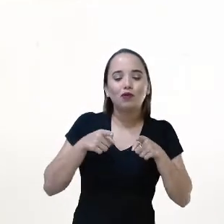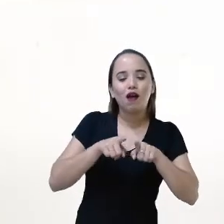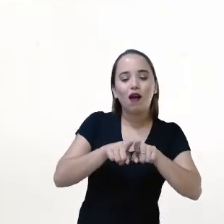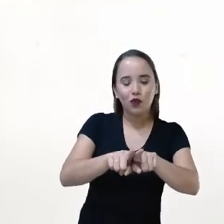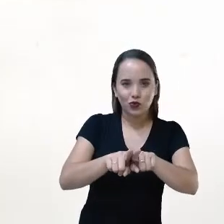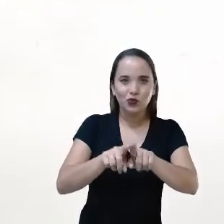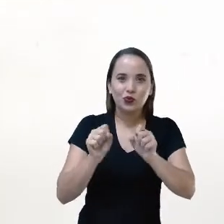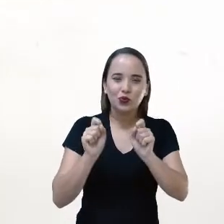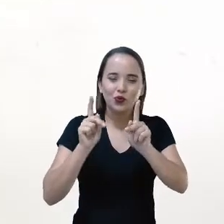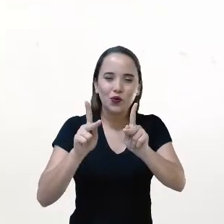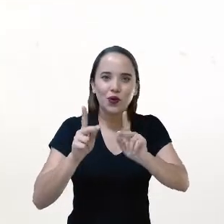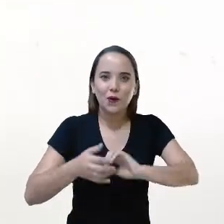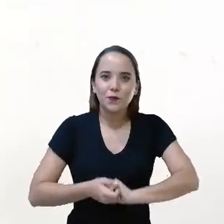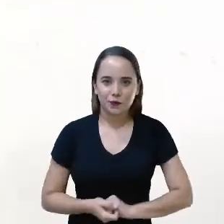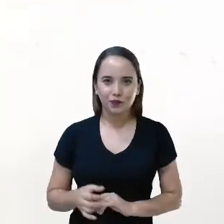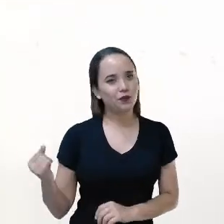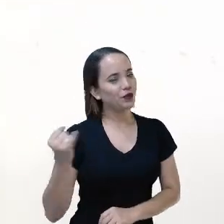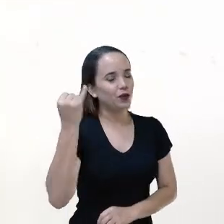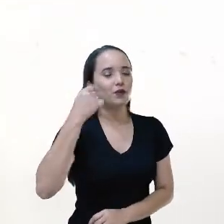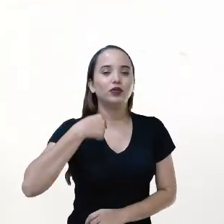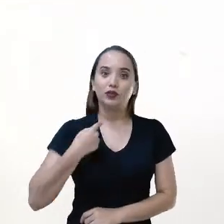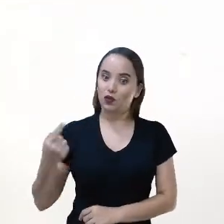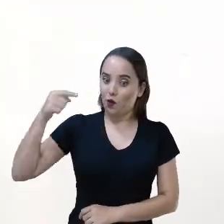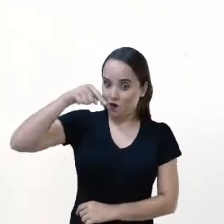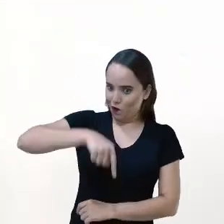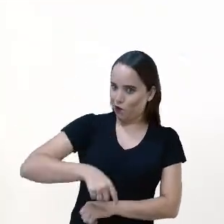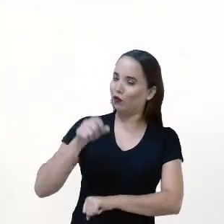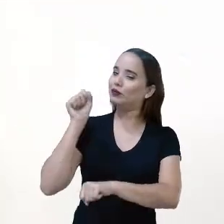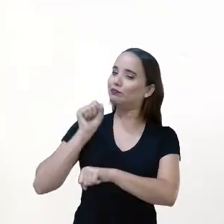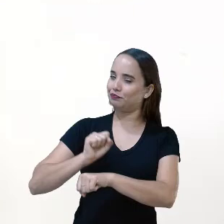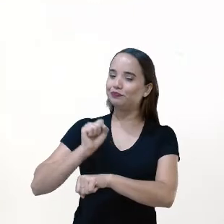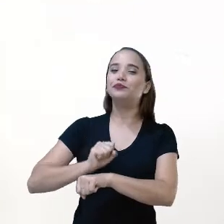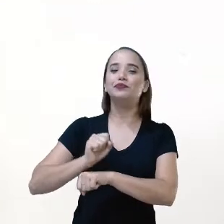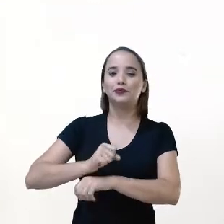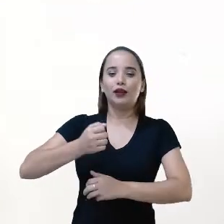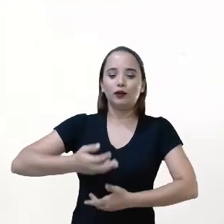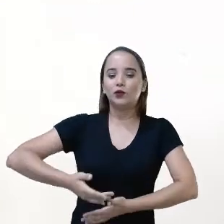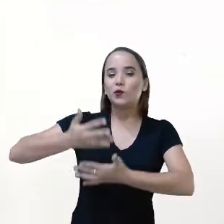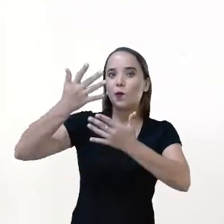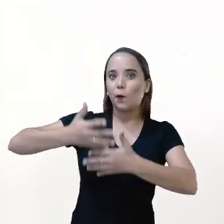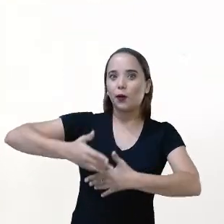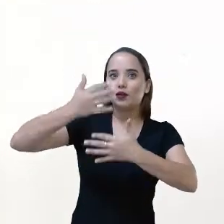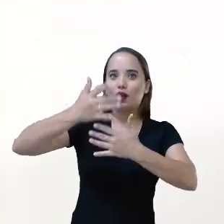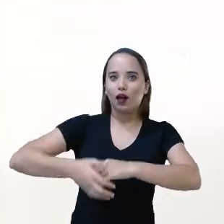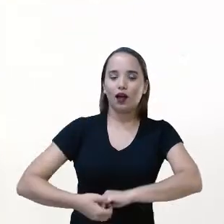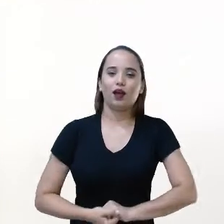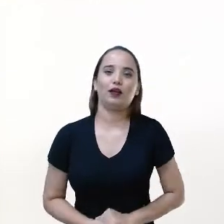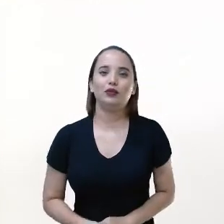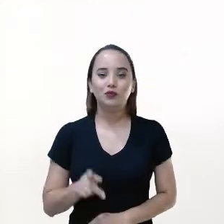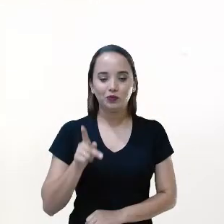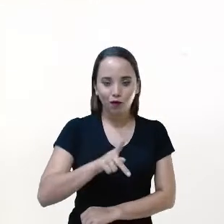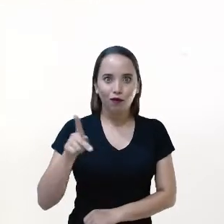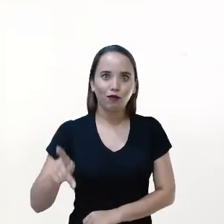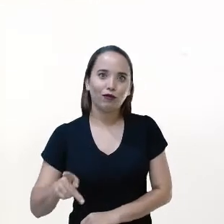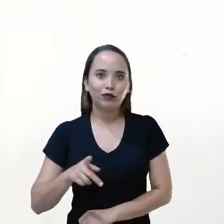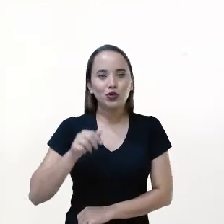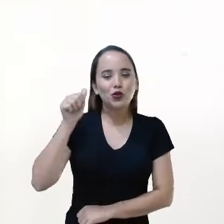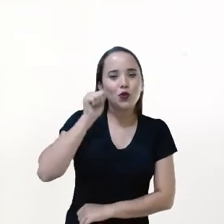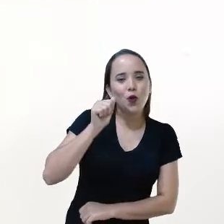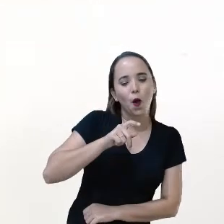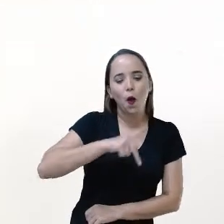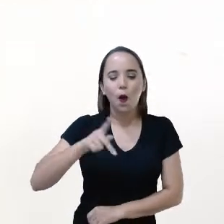mais. Isso é importante, isso é bom para a gente. Então, vou ficar aqui aguardando os comentários de vocês também. Professores, professores,